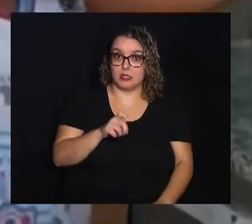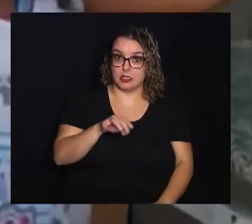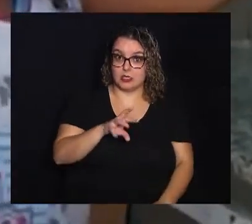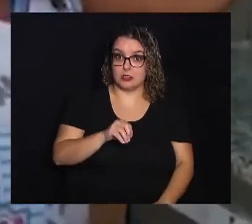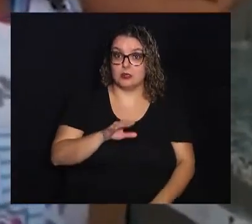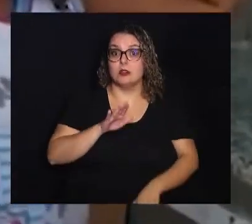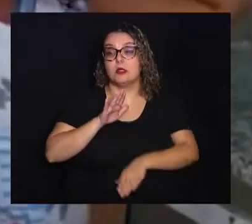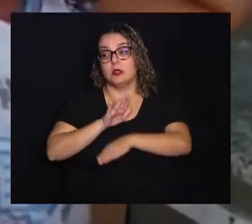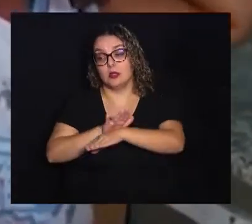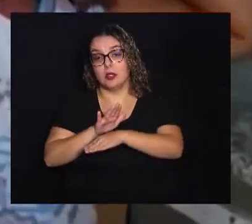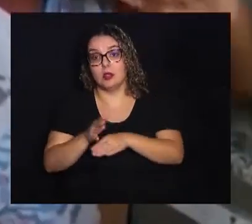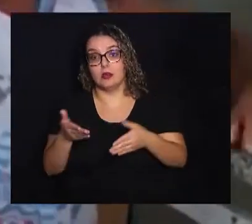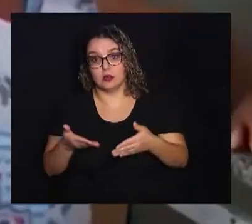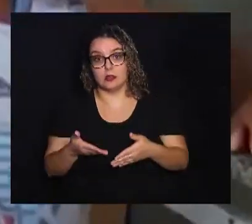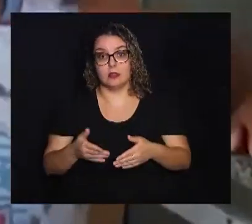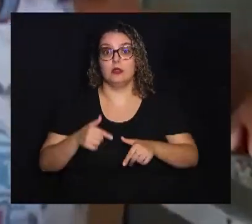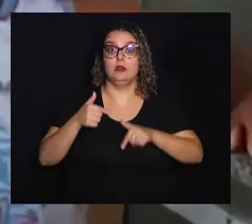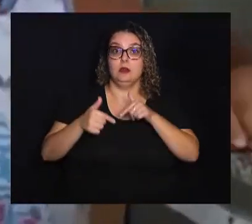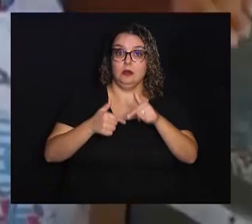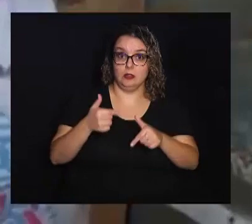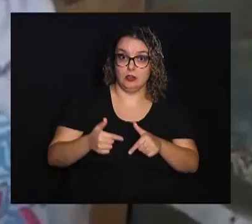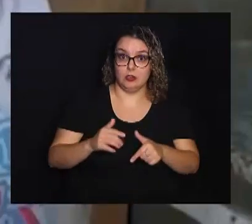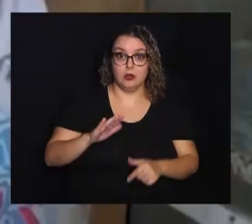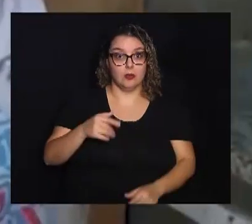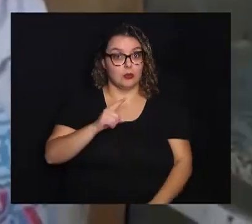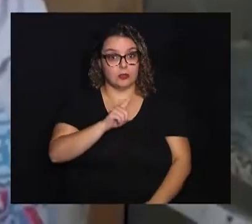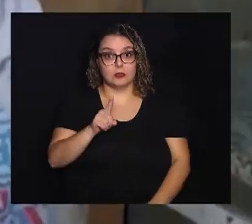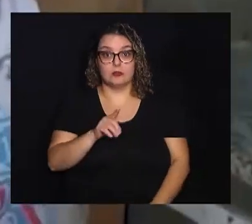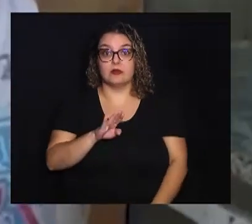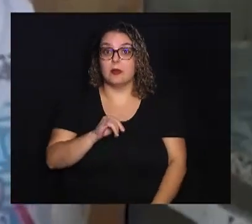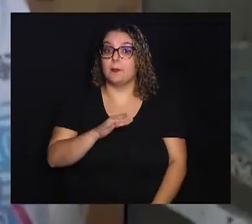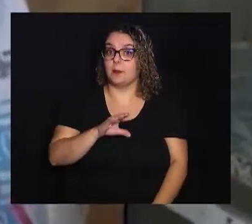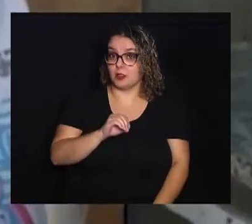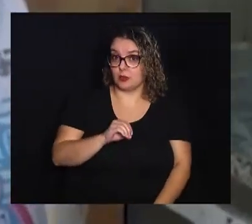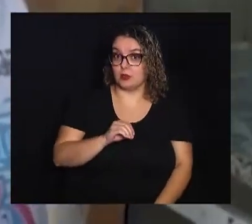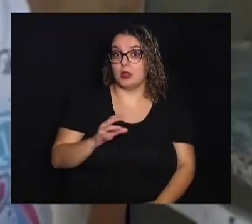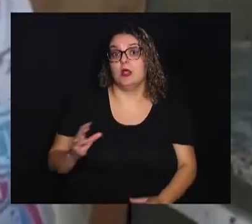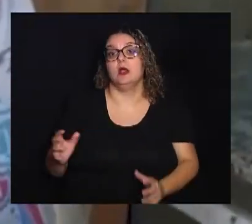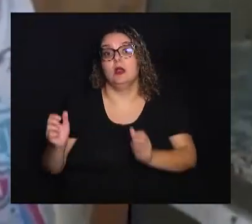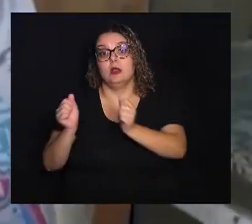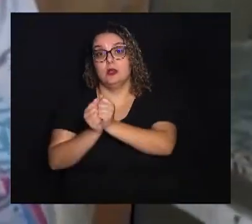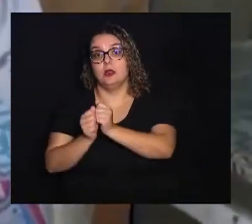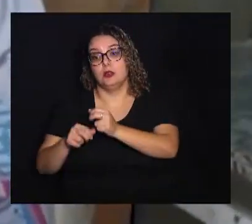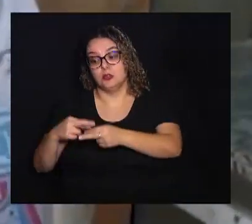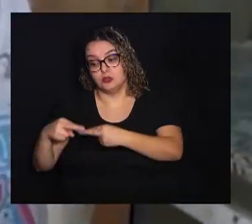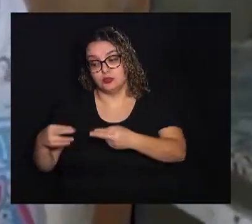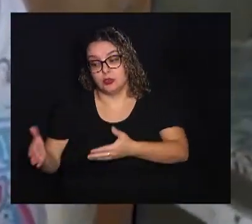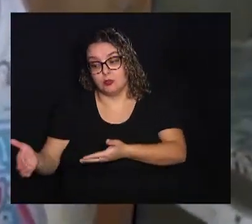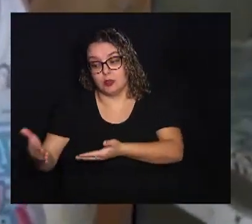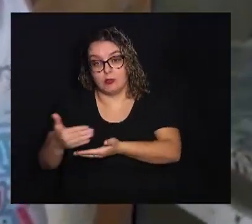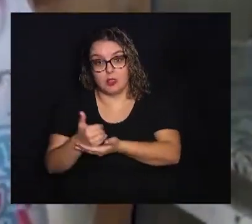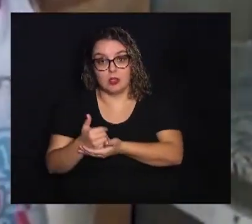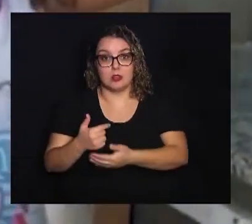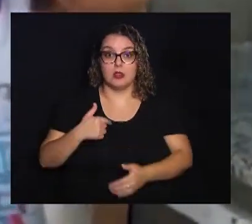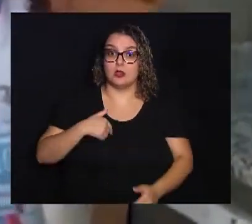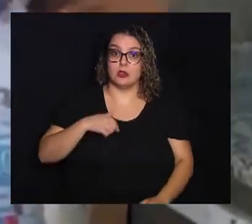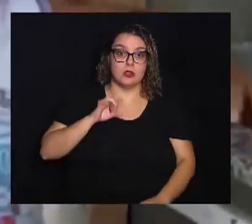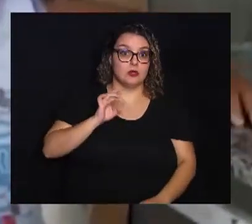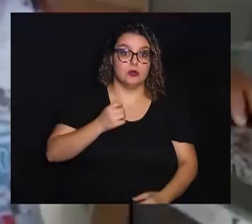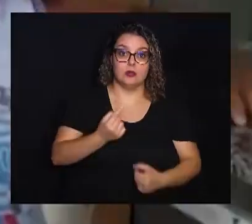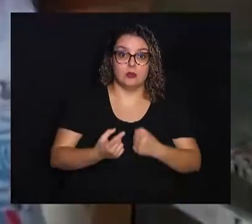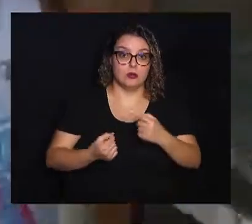de ajudante e ele trabalha, quando ele não está fazendo bico, ele junta reciclagem. E eu mesmo só faço